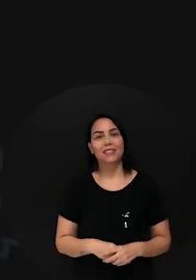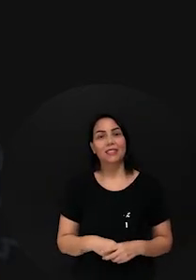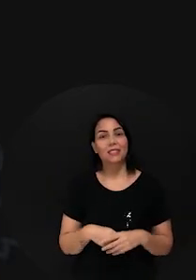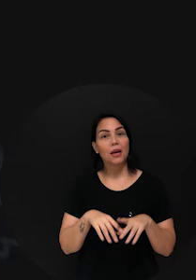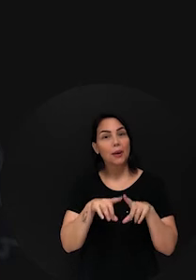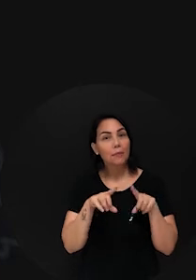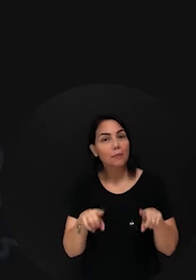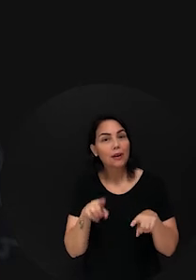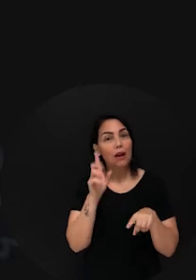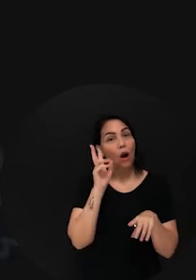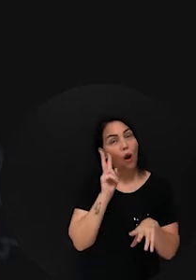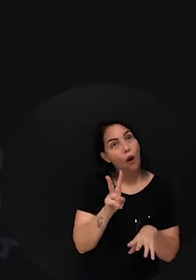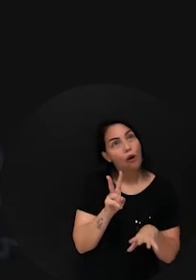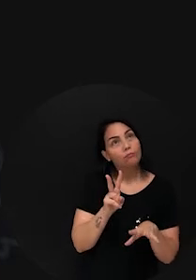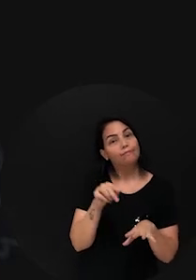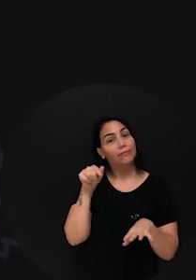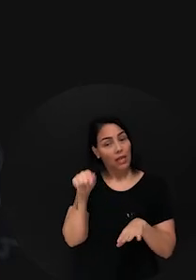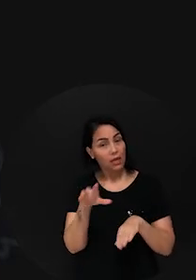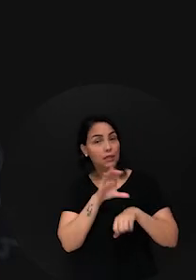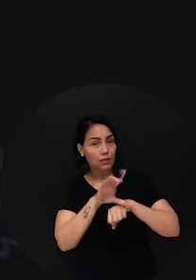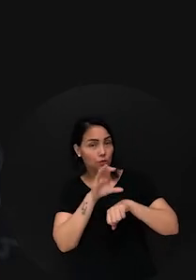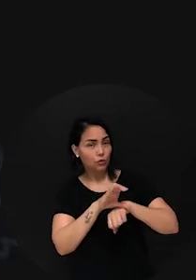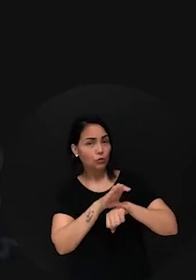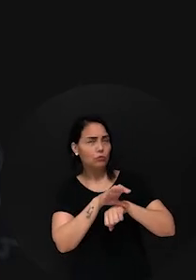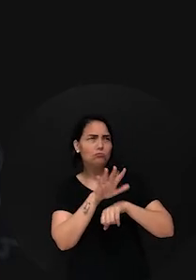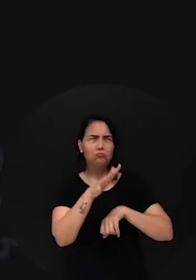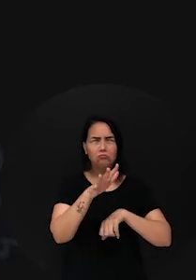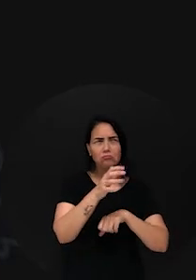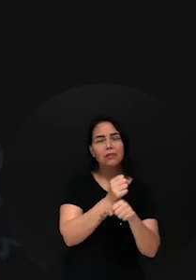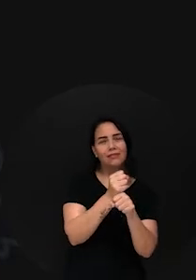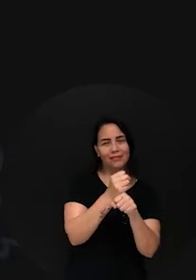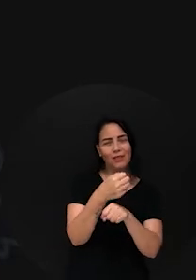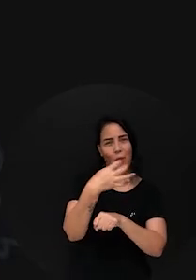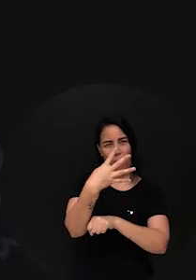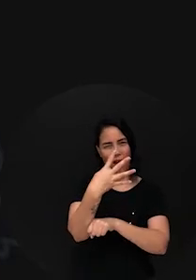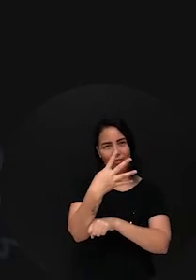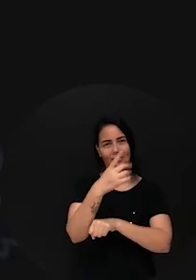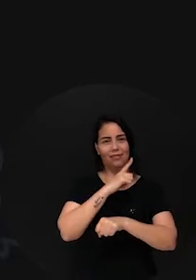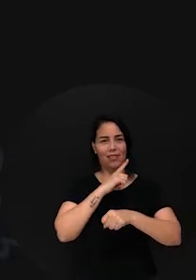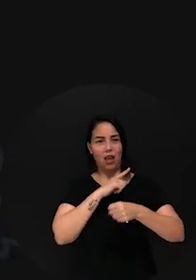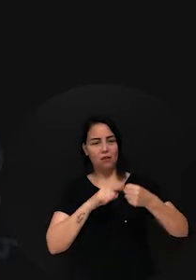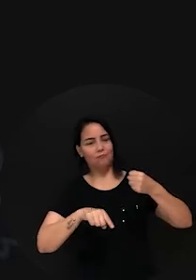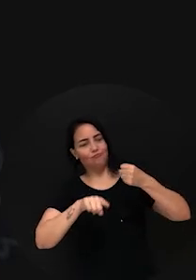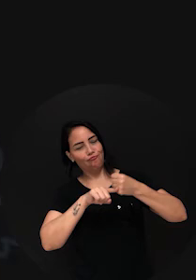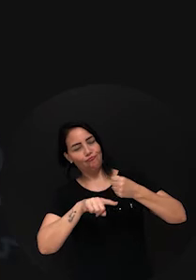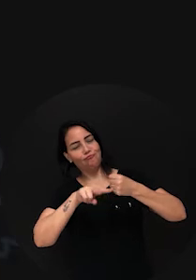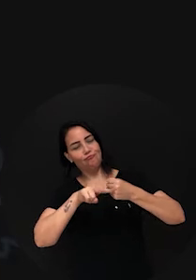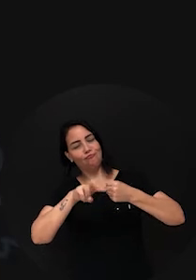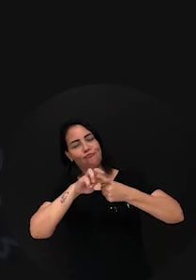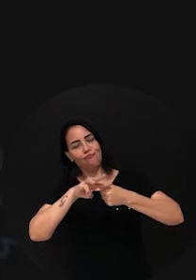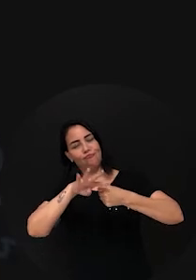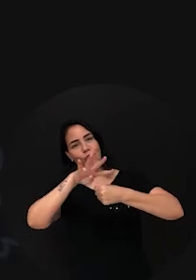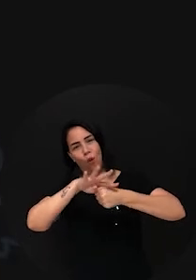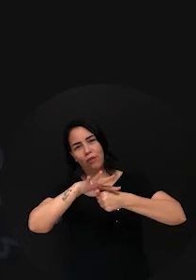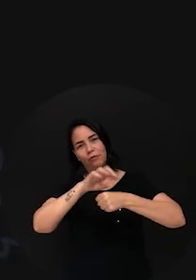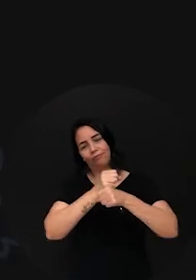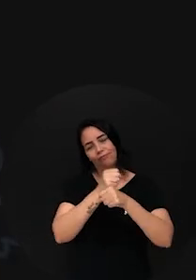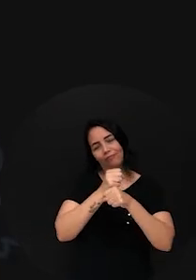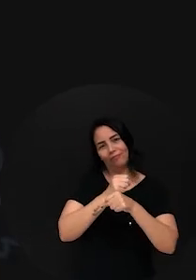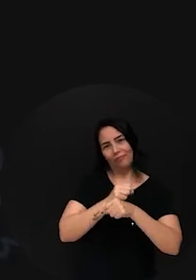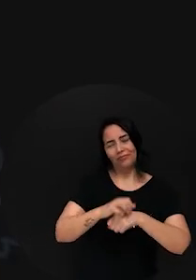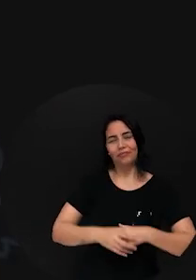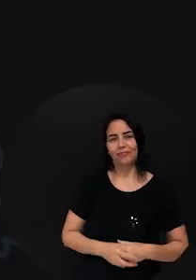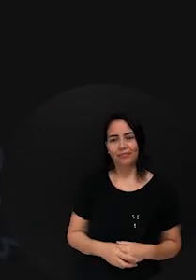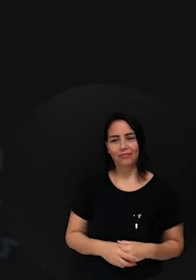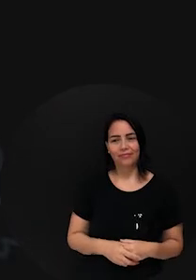previsto para 4 anos, tá? 4 anos, então tem nível 1, 2, 3 e 4. De princípio é isso, e que